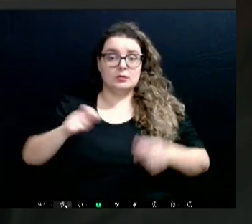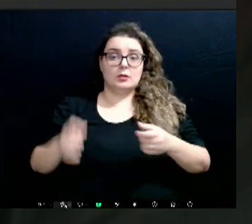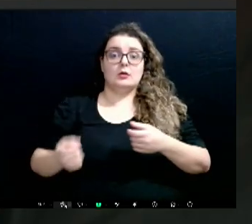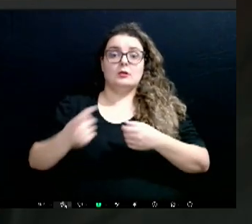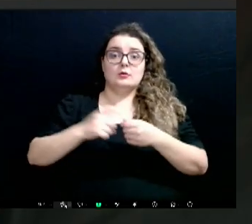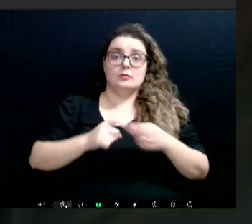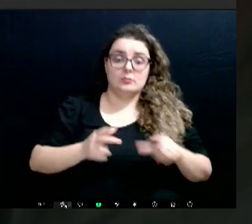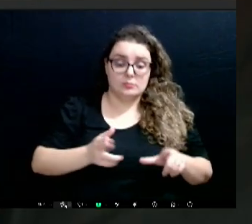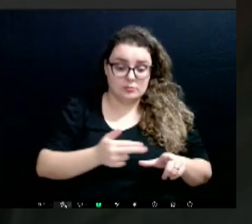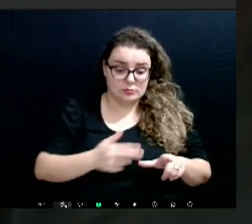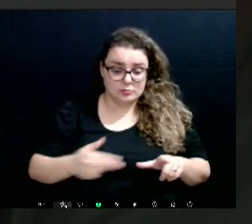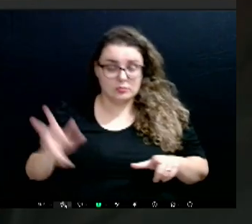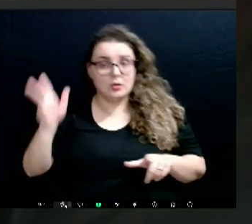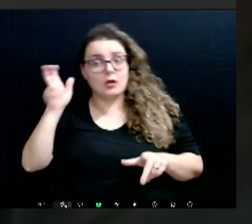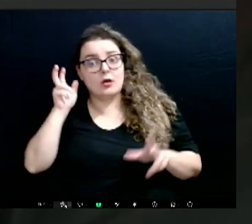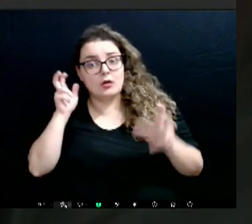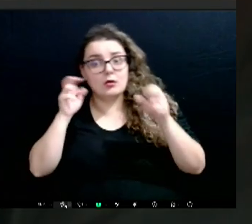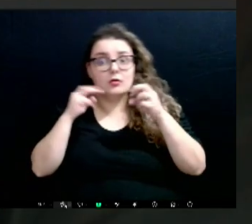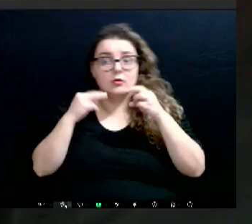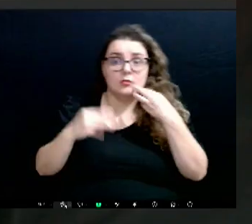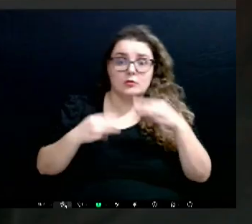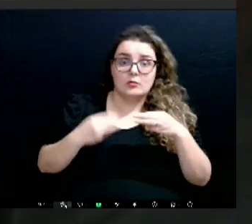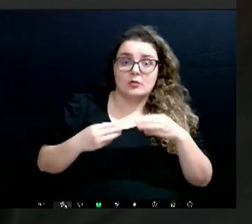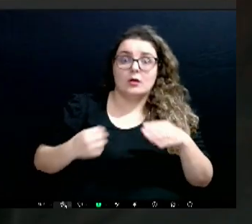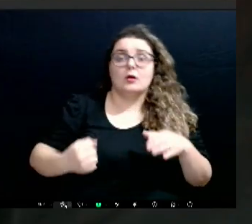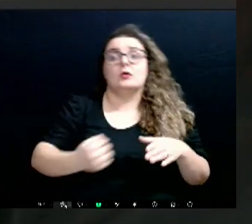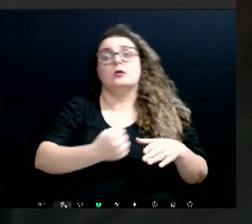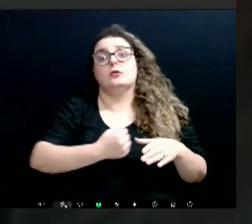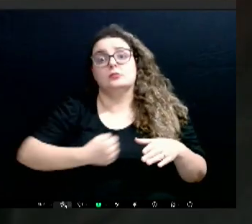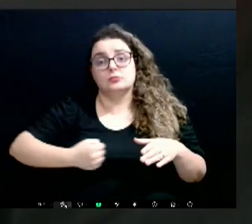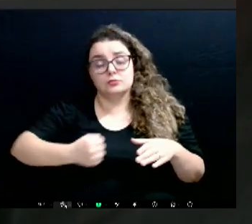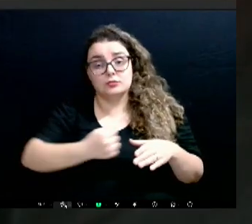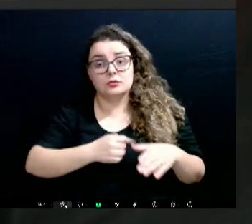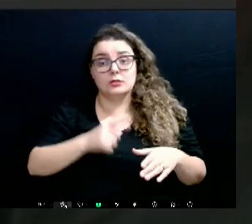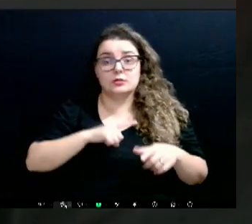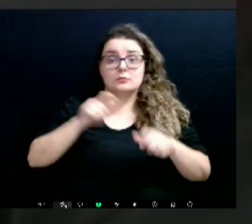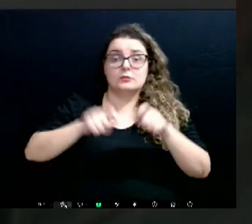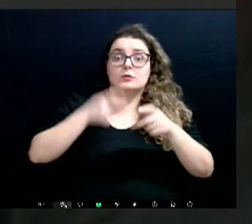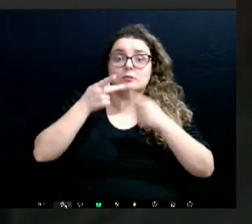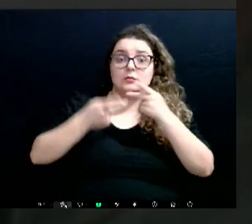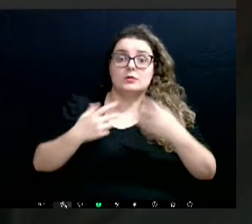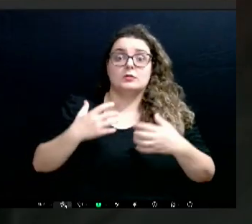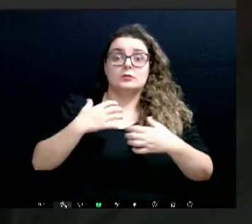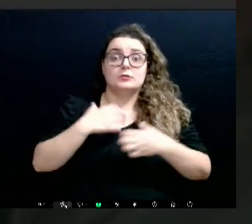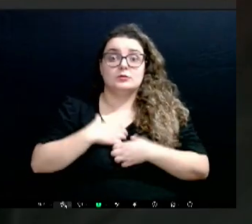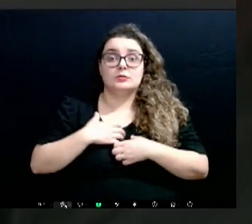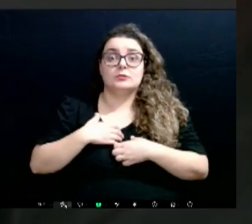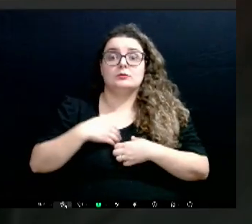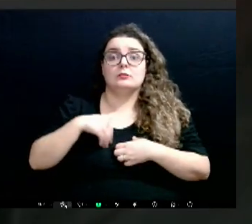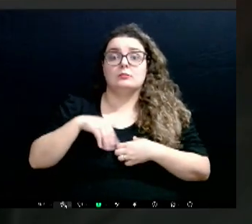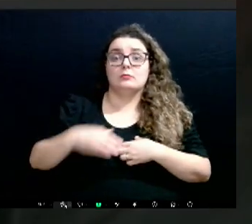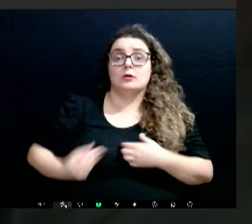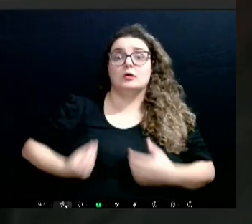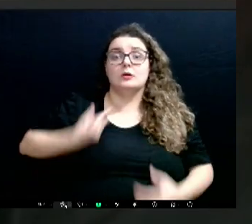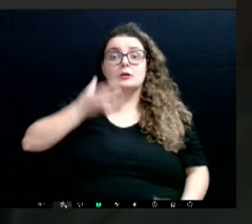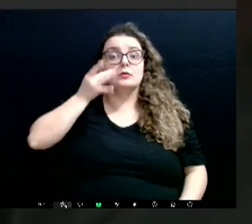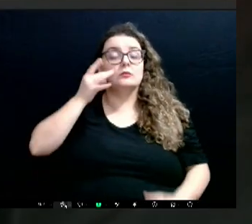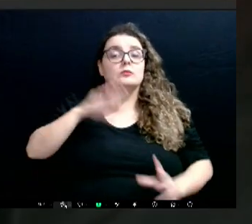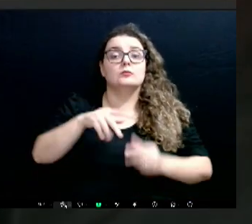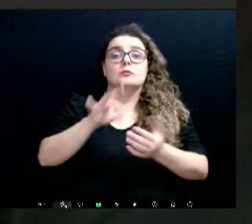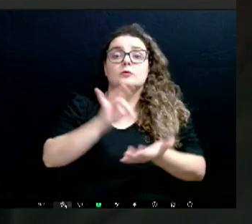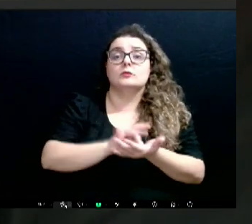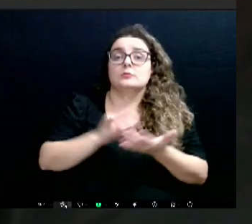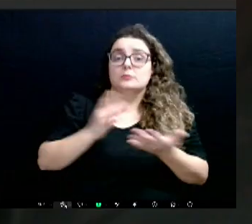ouvir música, cozinhar. Tem gente que fala que se sentiu mais presente no mundo real. Então, gente,